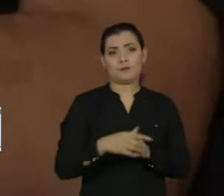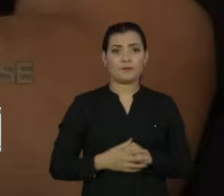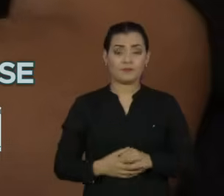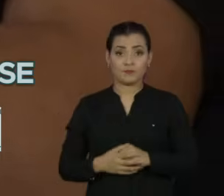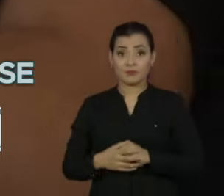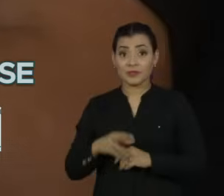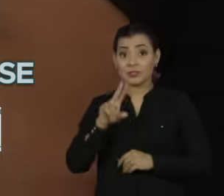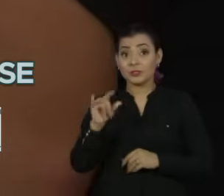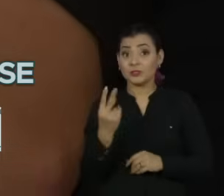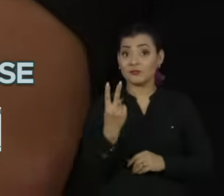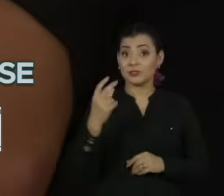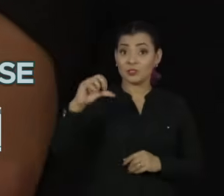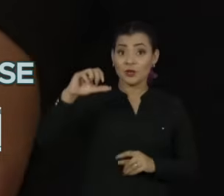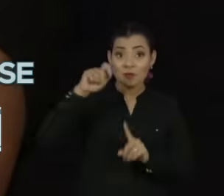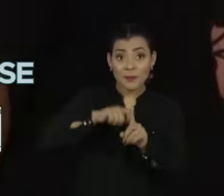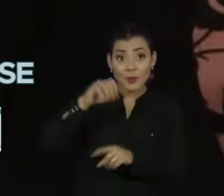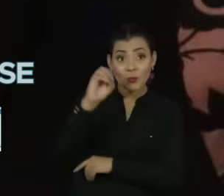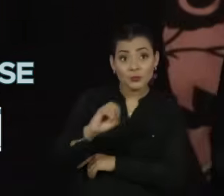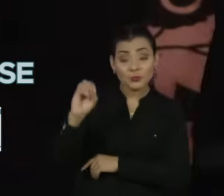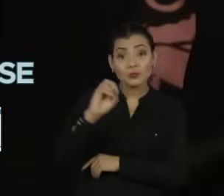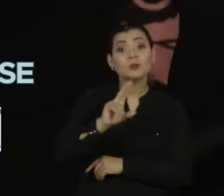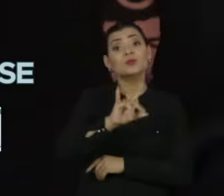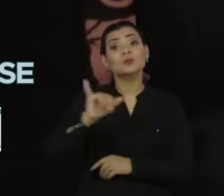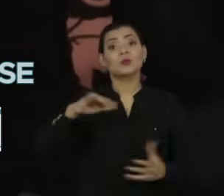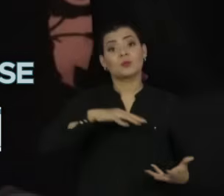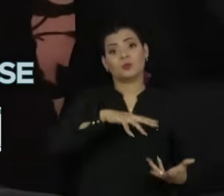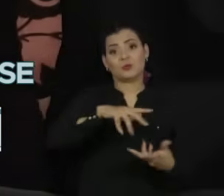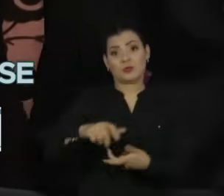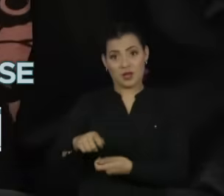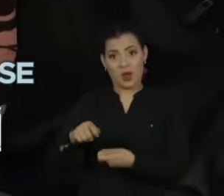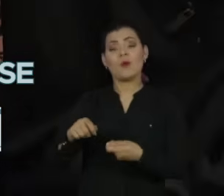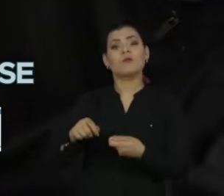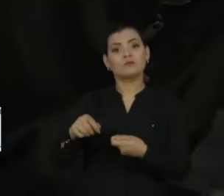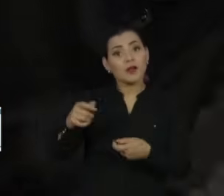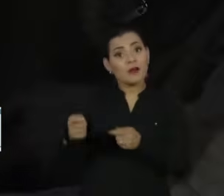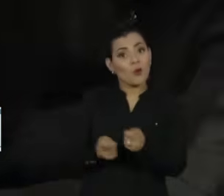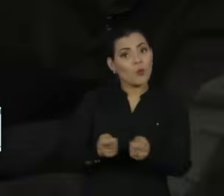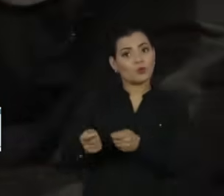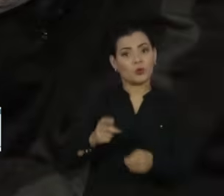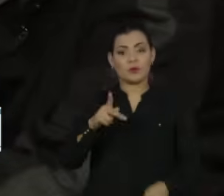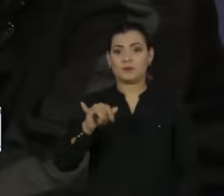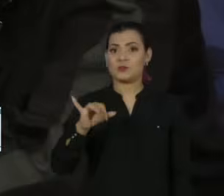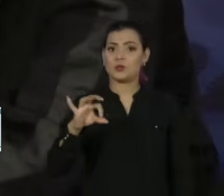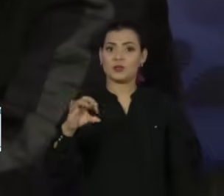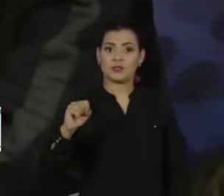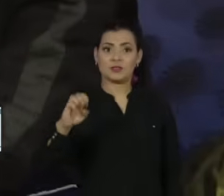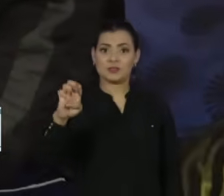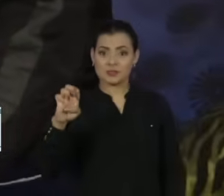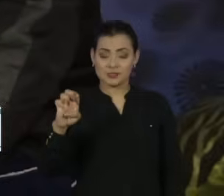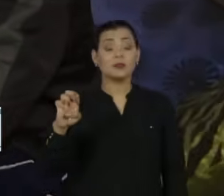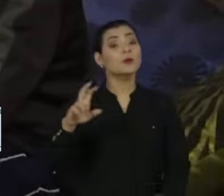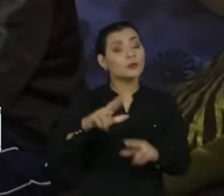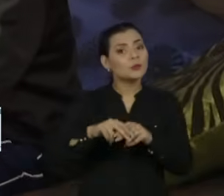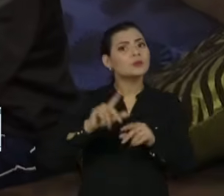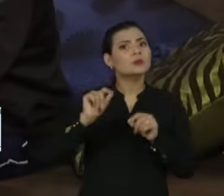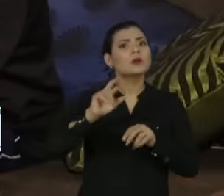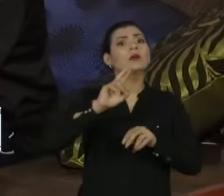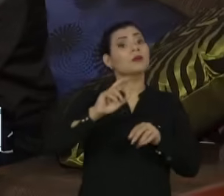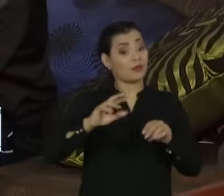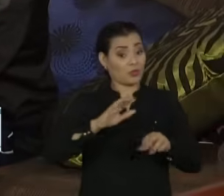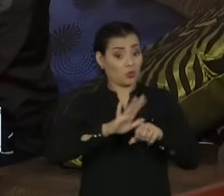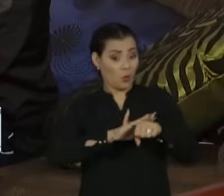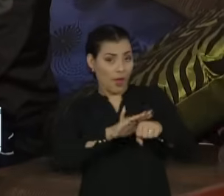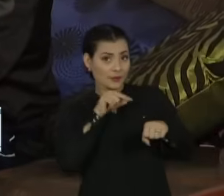próximo dia 29 de outubro é comemorado o Dia Mundial de Combate à Psoríase. Data para se lembrar de que, diferente da